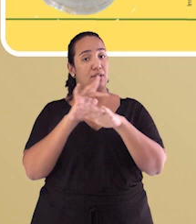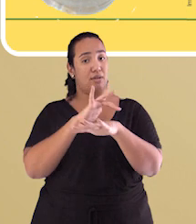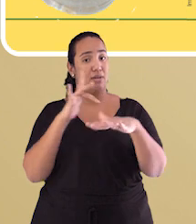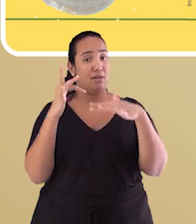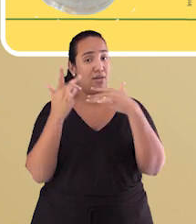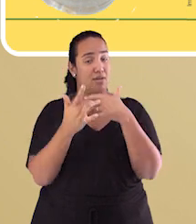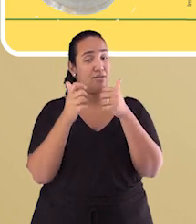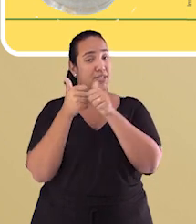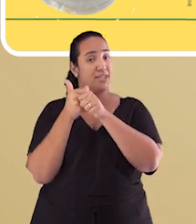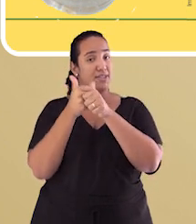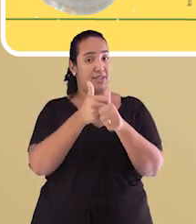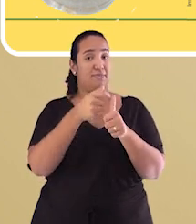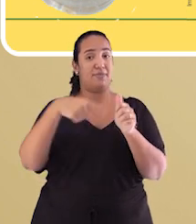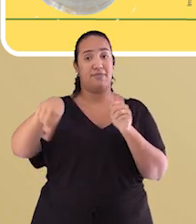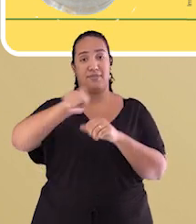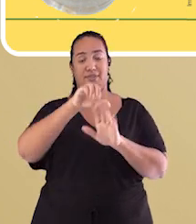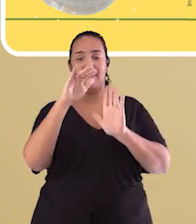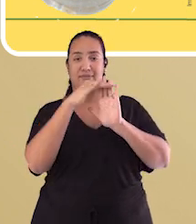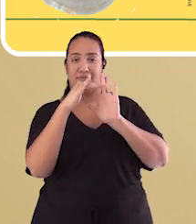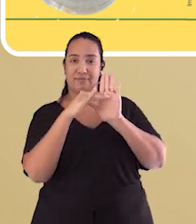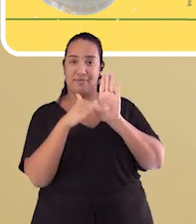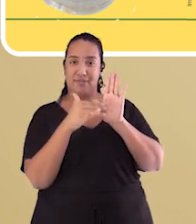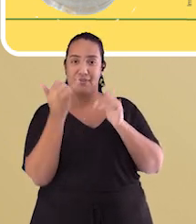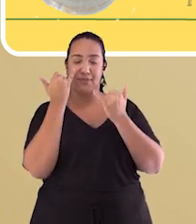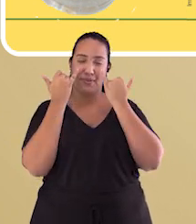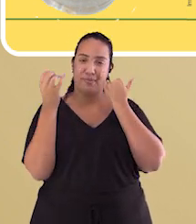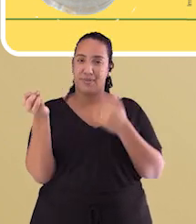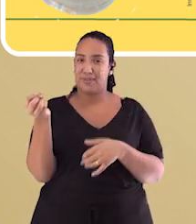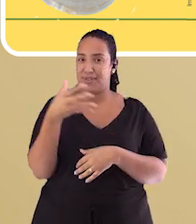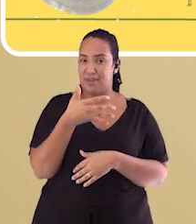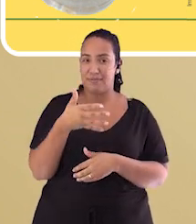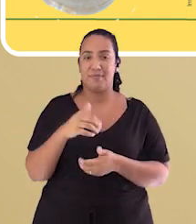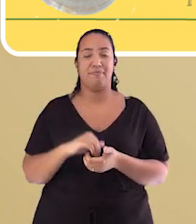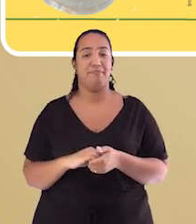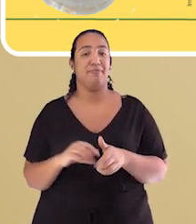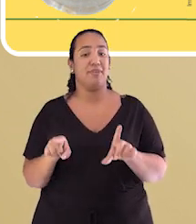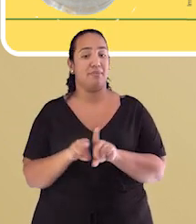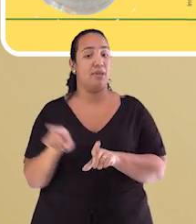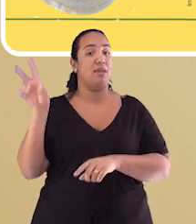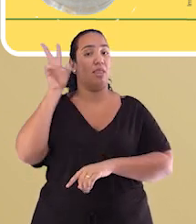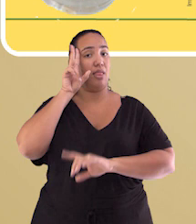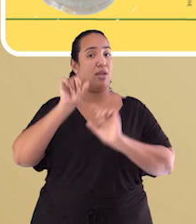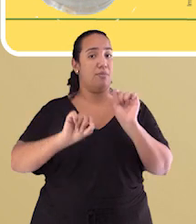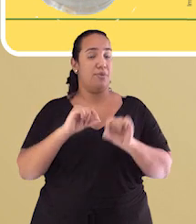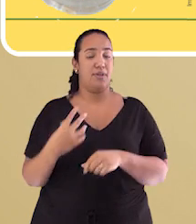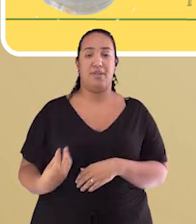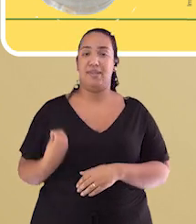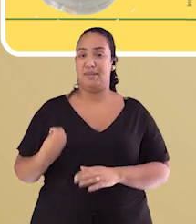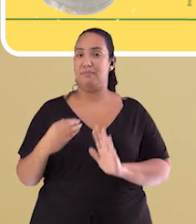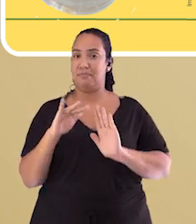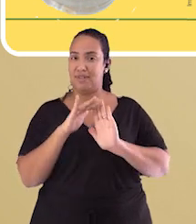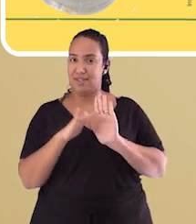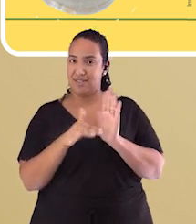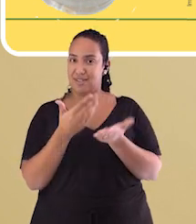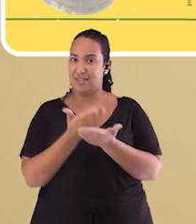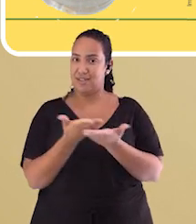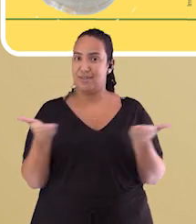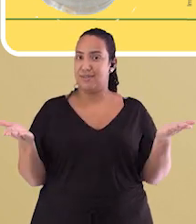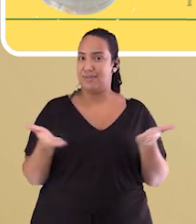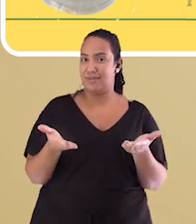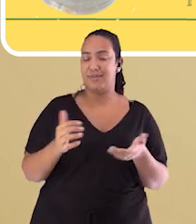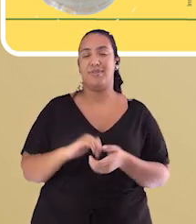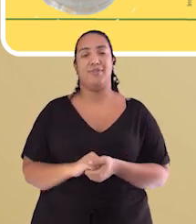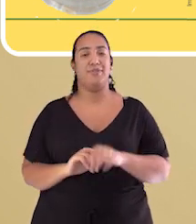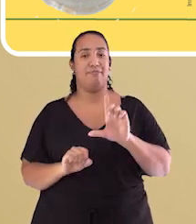redes sociais para acompanhar a programação e as novidades. E não esqueça de garantir a sua presença na aula de